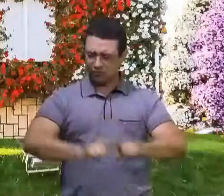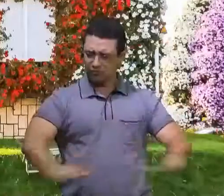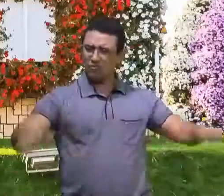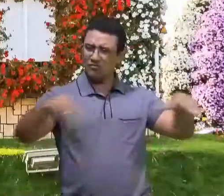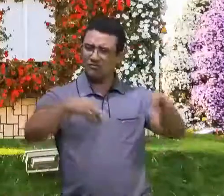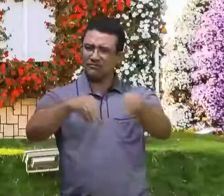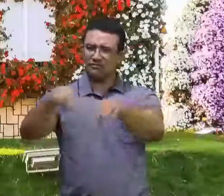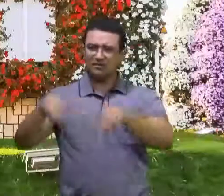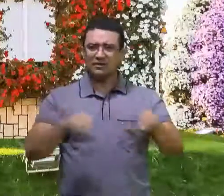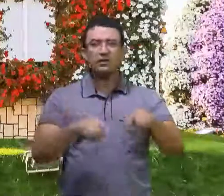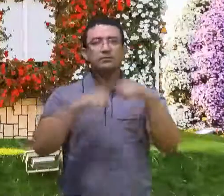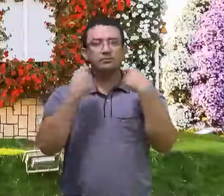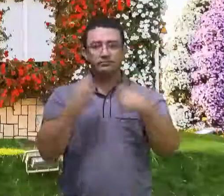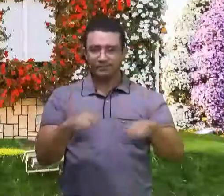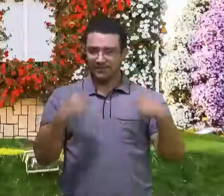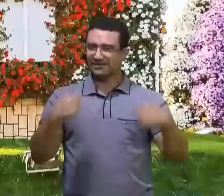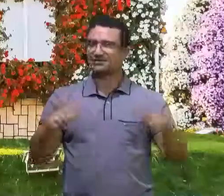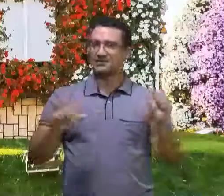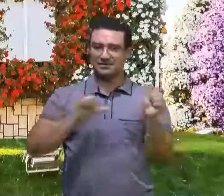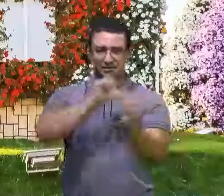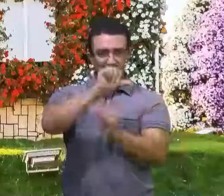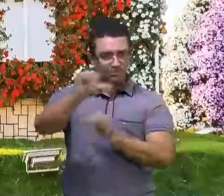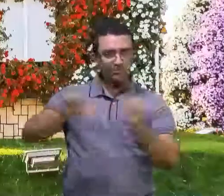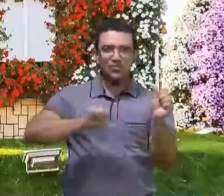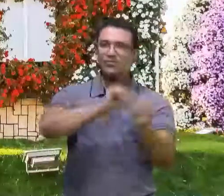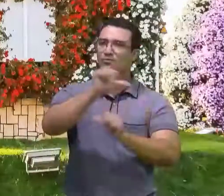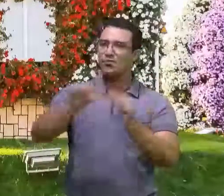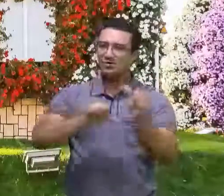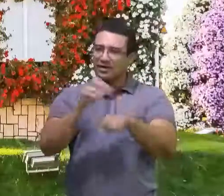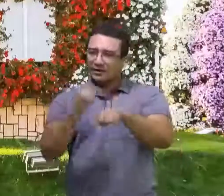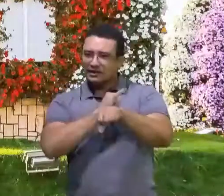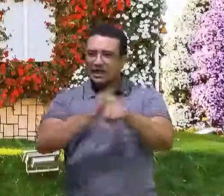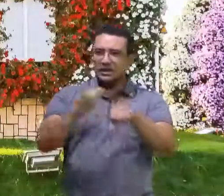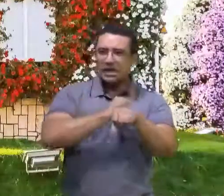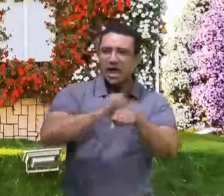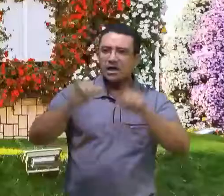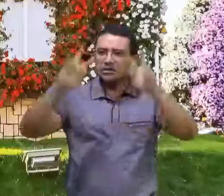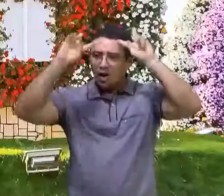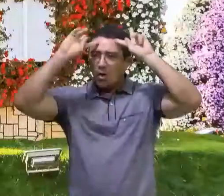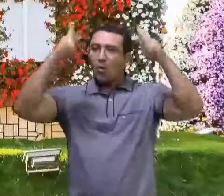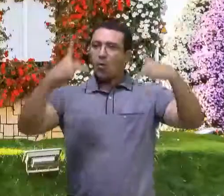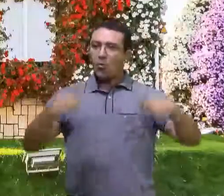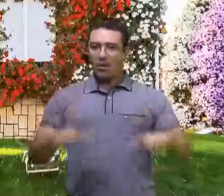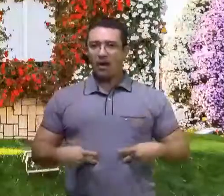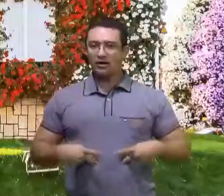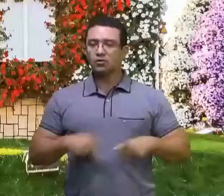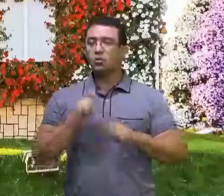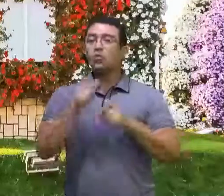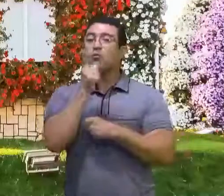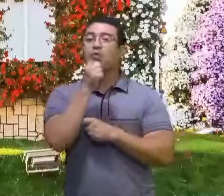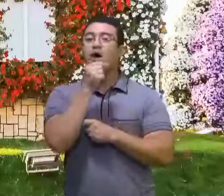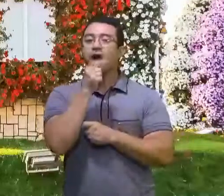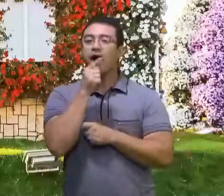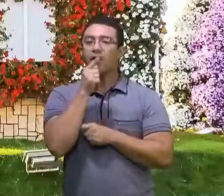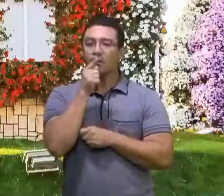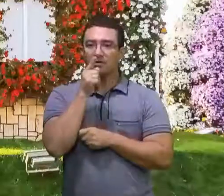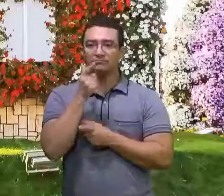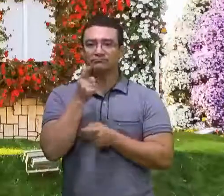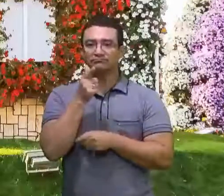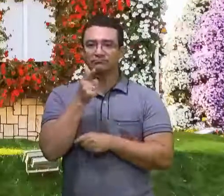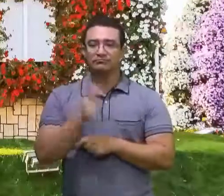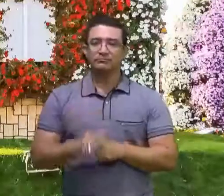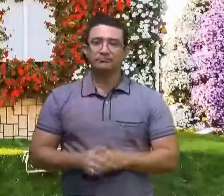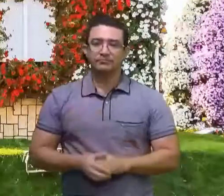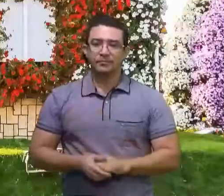desértico, a gente precisa ter a interferência humana, principalmente, como foi falado, para a questão da irrigação, não é? Então, olha